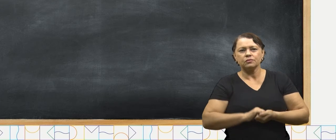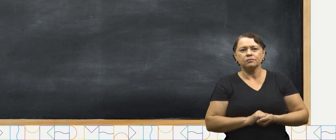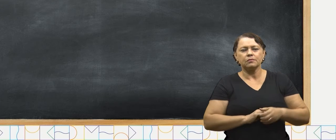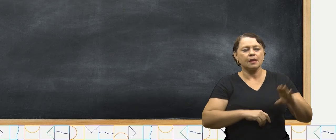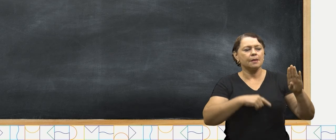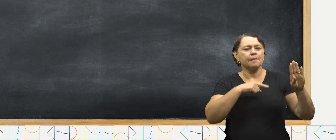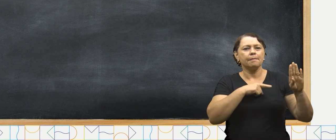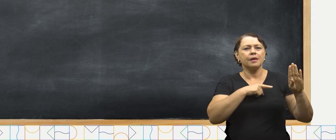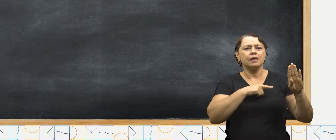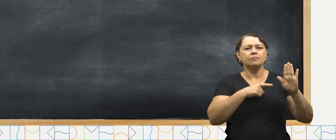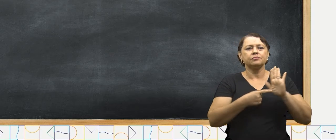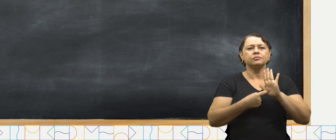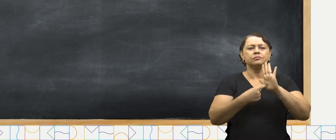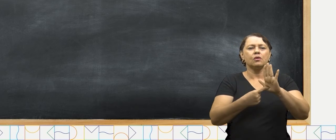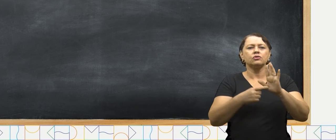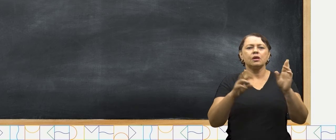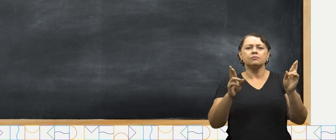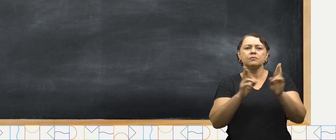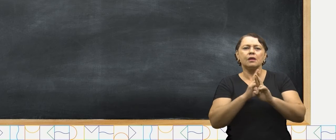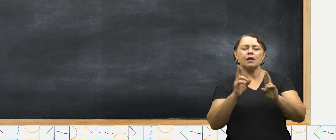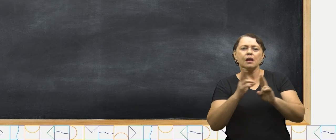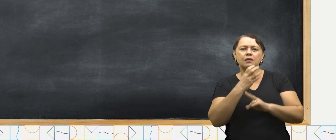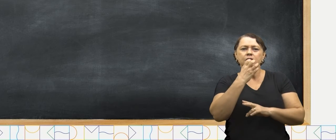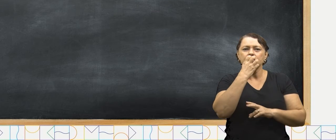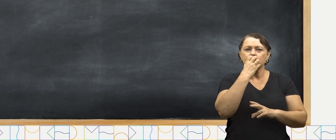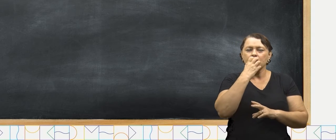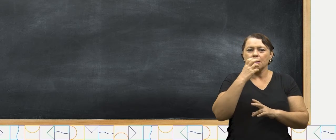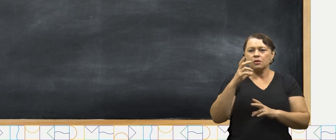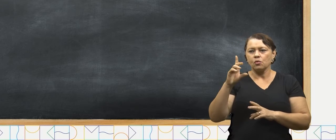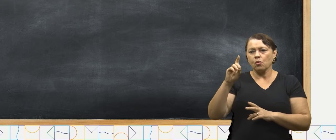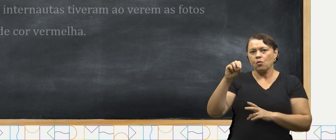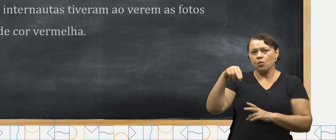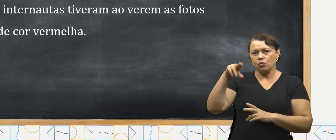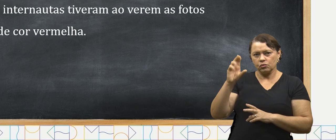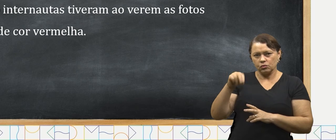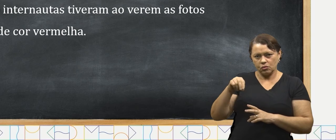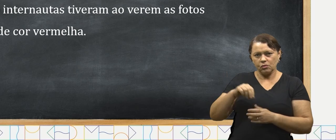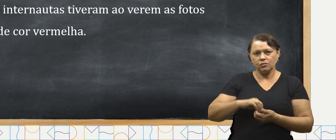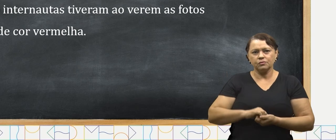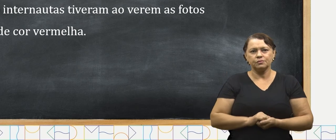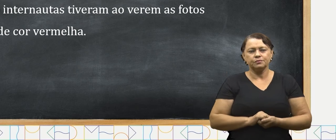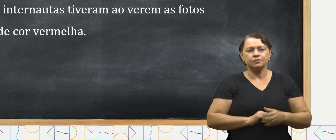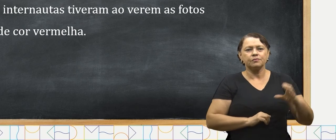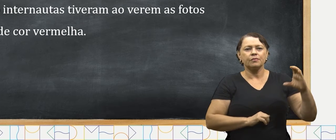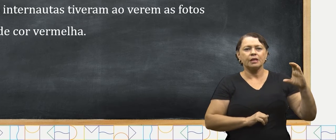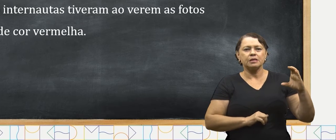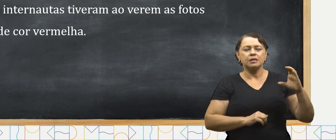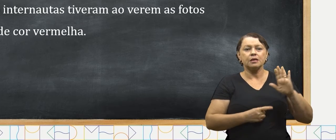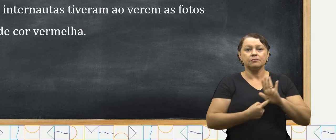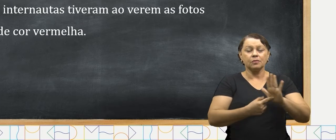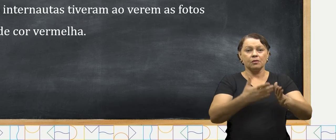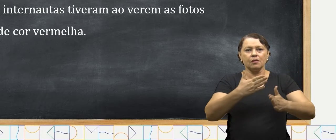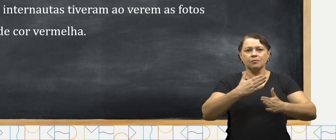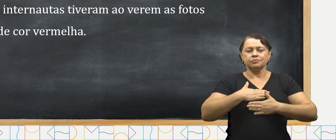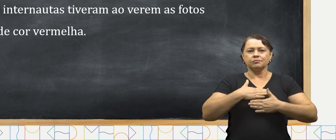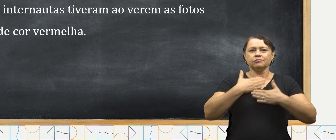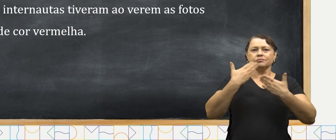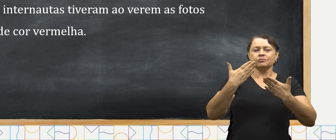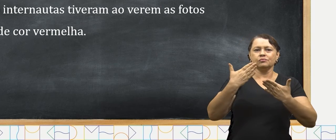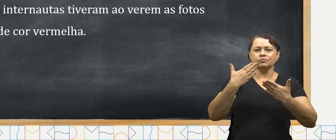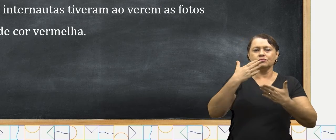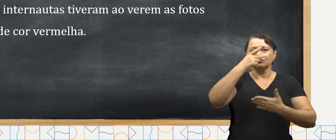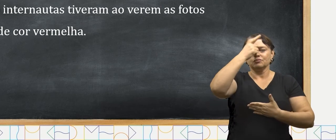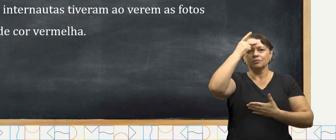B. Mostrar a relação do cãozinho com seus donos. Letra C. Mostrar o susto que